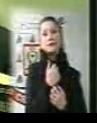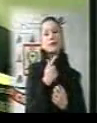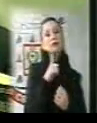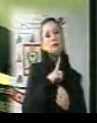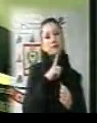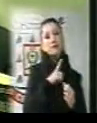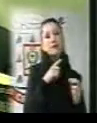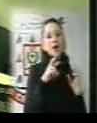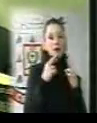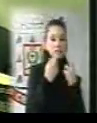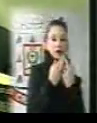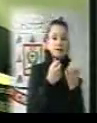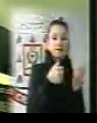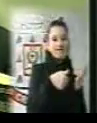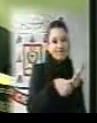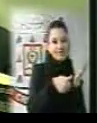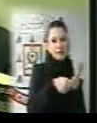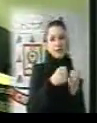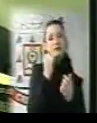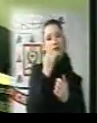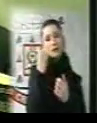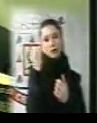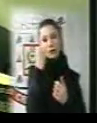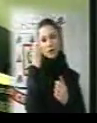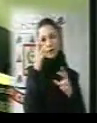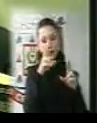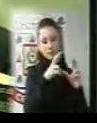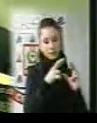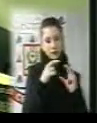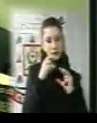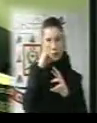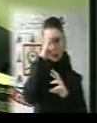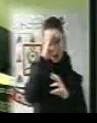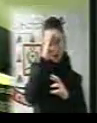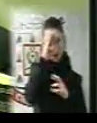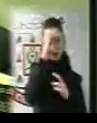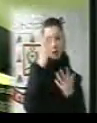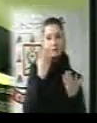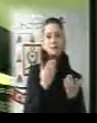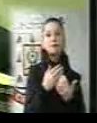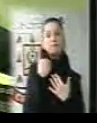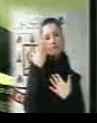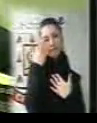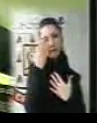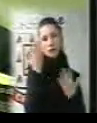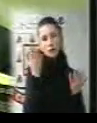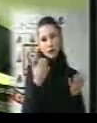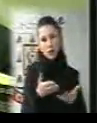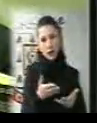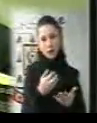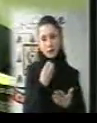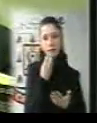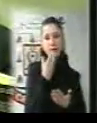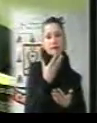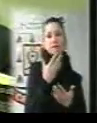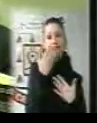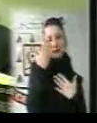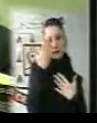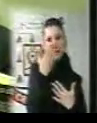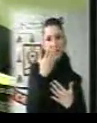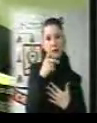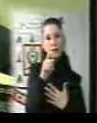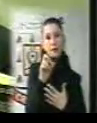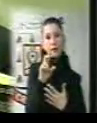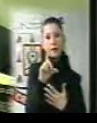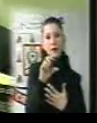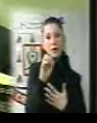importante para a região de Criciúma. Sem mais, reiteramos nossos cordiais cumprimentos. Atenciosamente, Paula